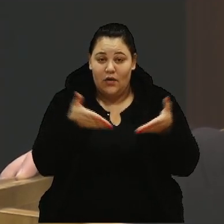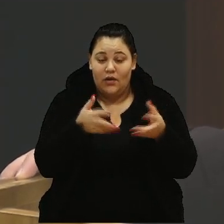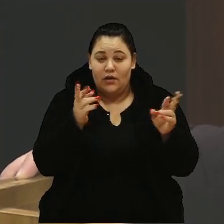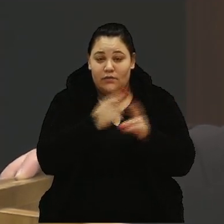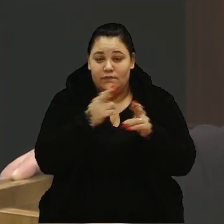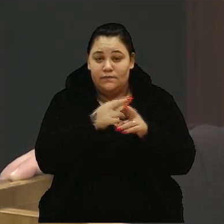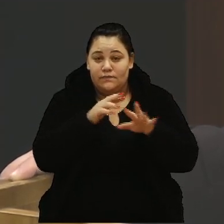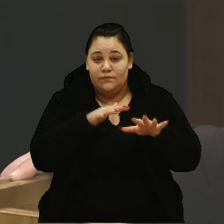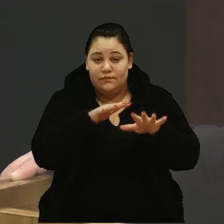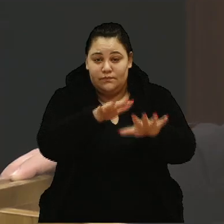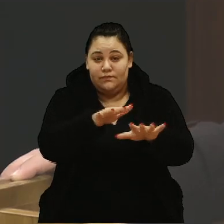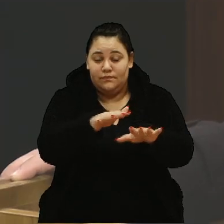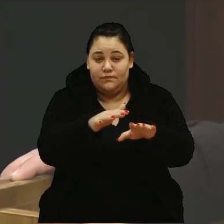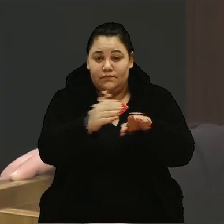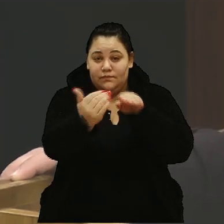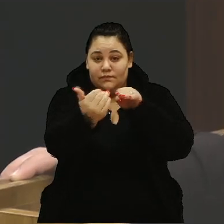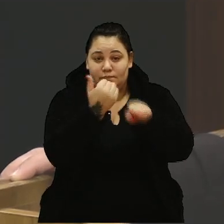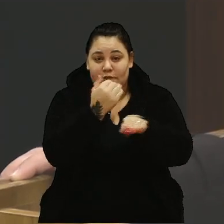trânsito na perimetral.